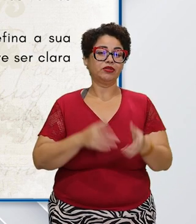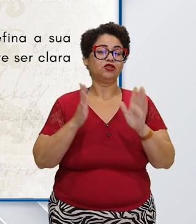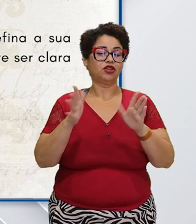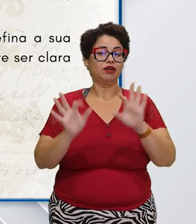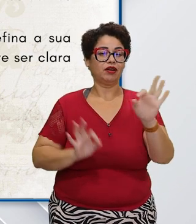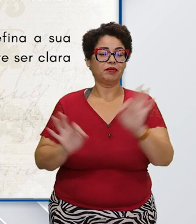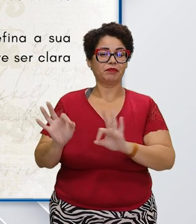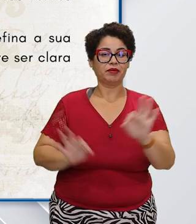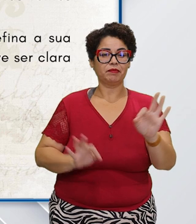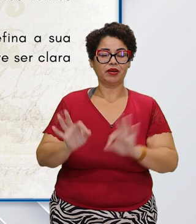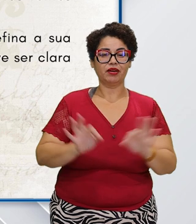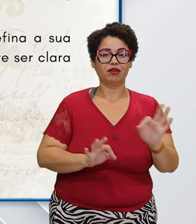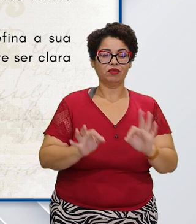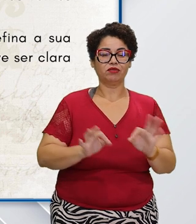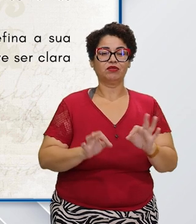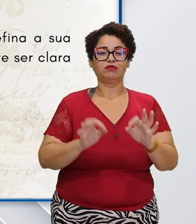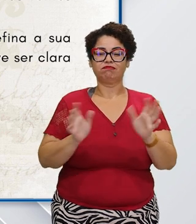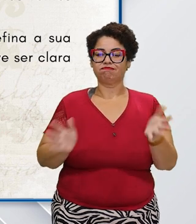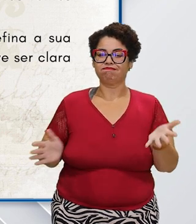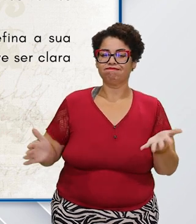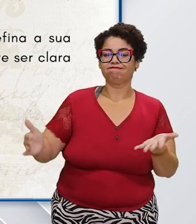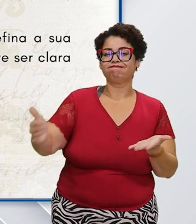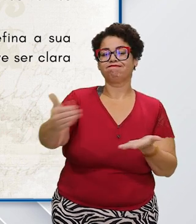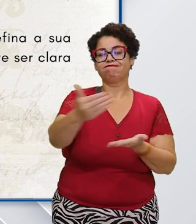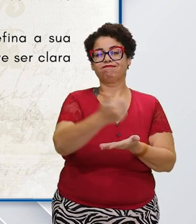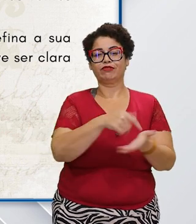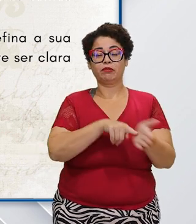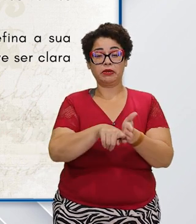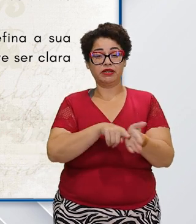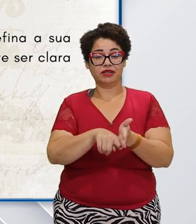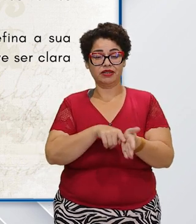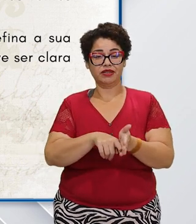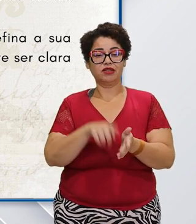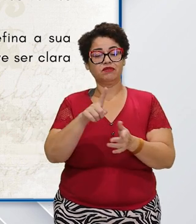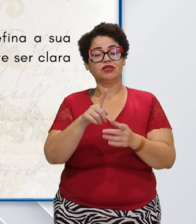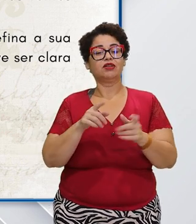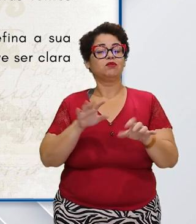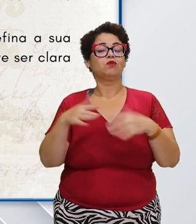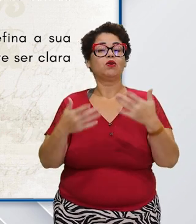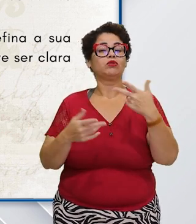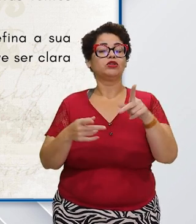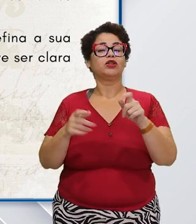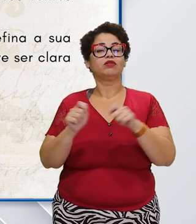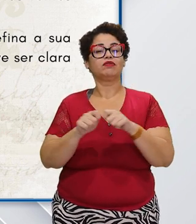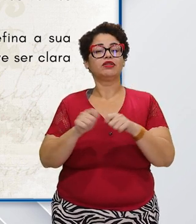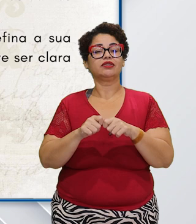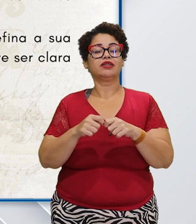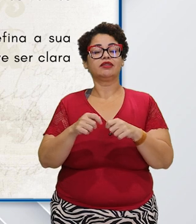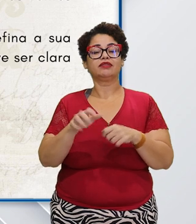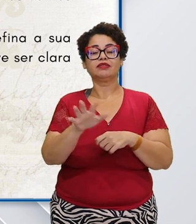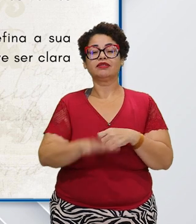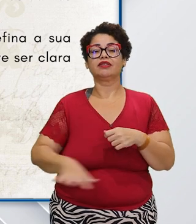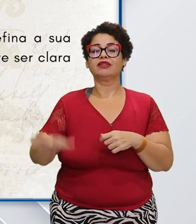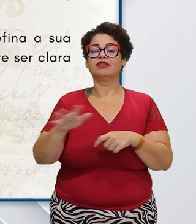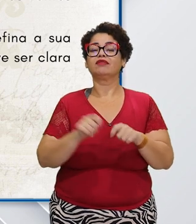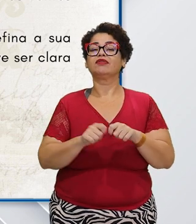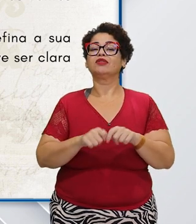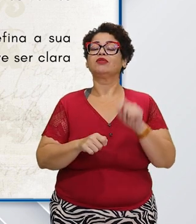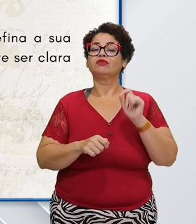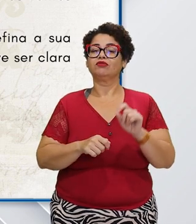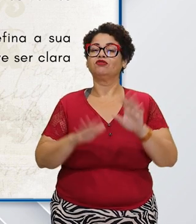depois que você já preparou aí um arcabo de pesquisa defina Qual é a sua posição Qual é o seu ponto de